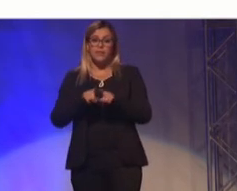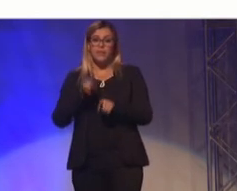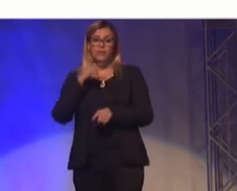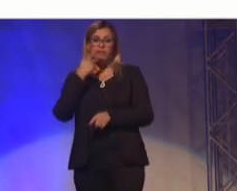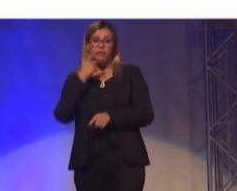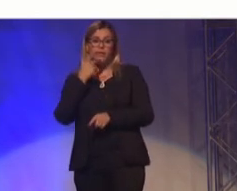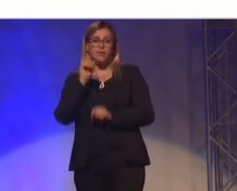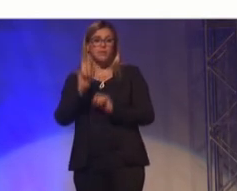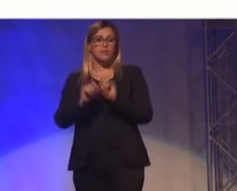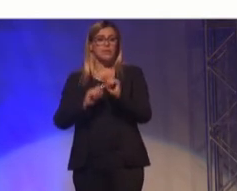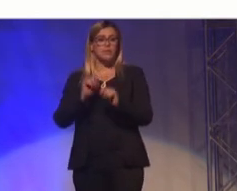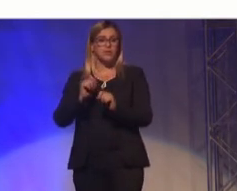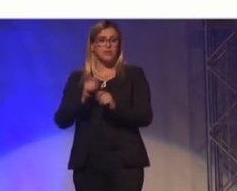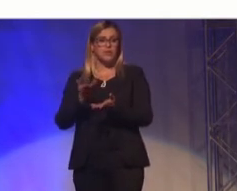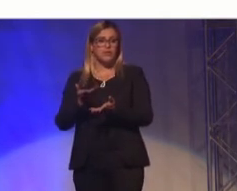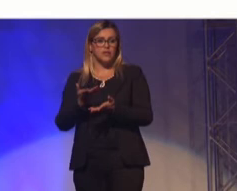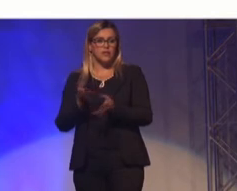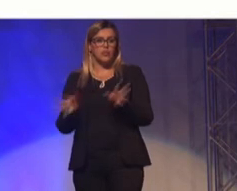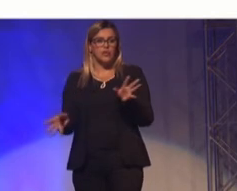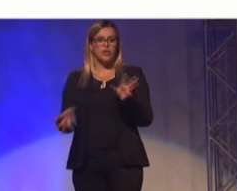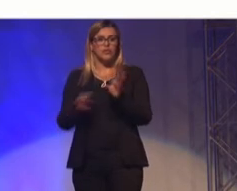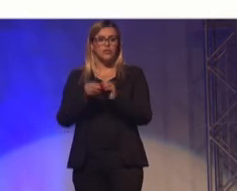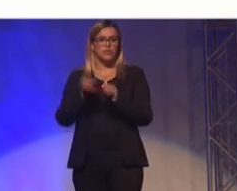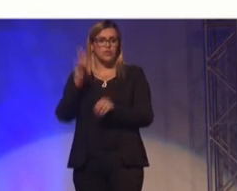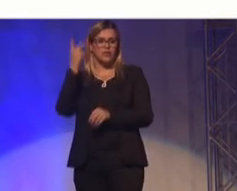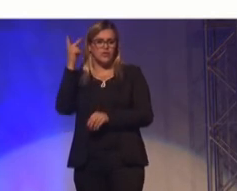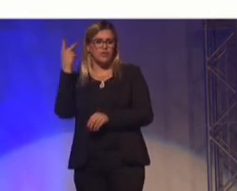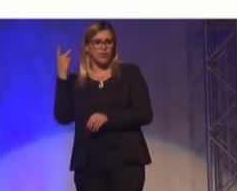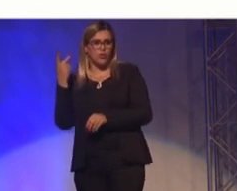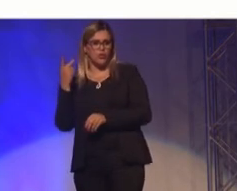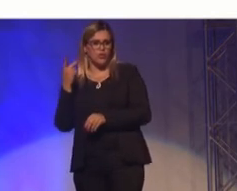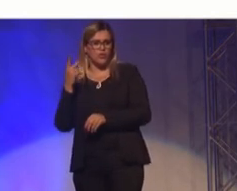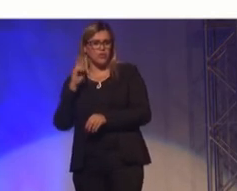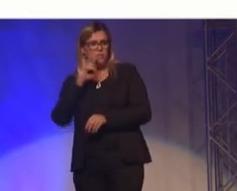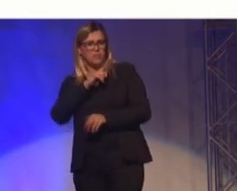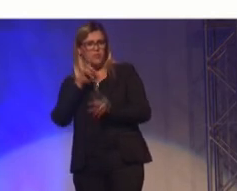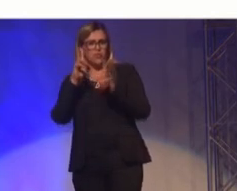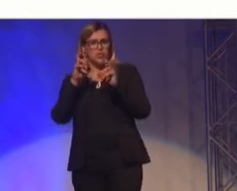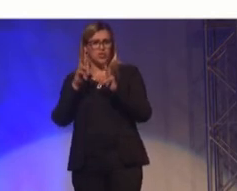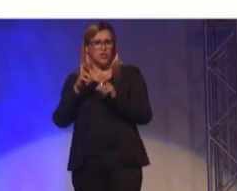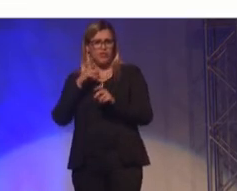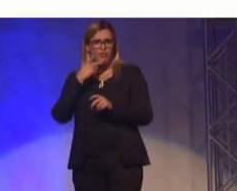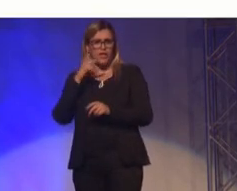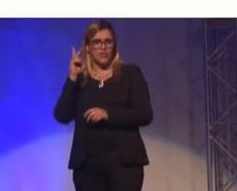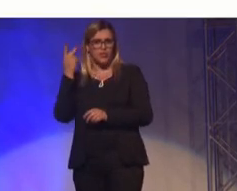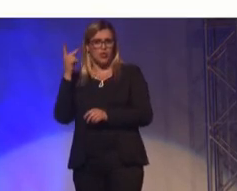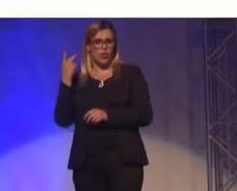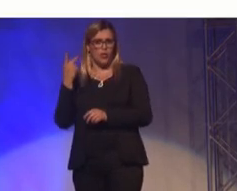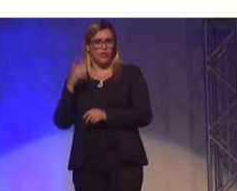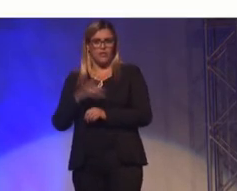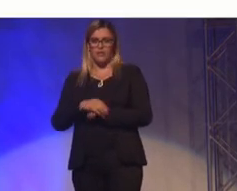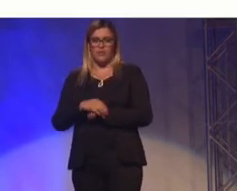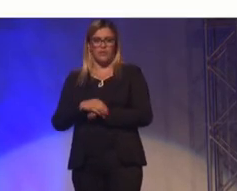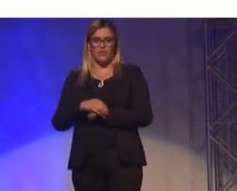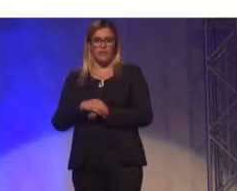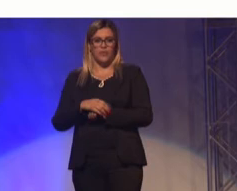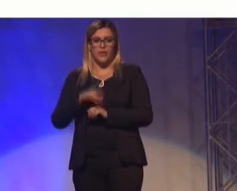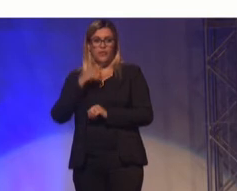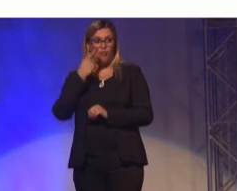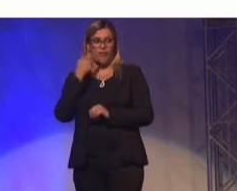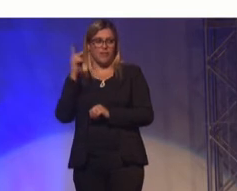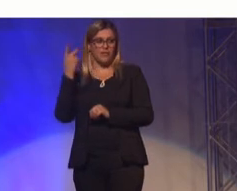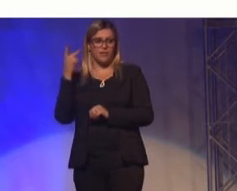pouquinho, então, rapidamente da história, né? Porque todo mundo viu esse título, deve ter achado, vai falar da história. Não, não vou falar da história.